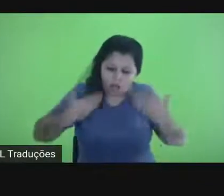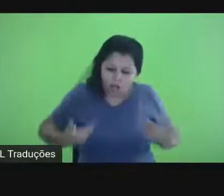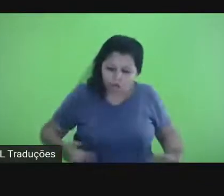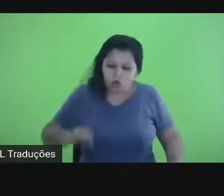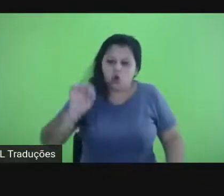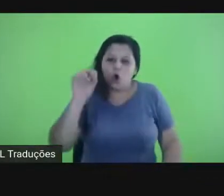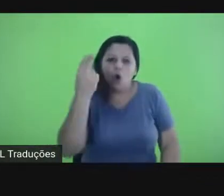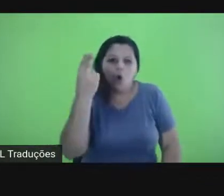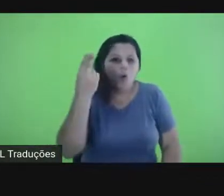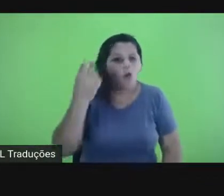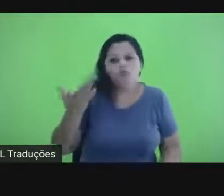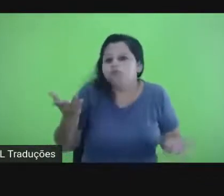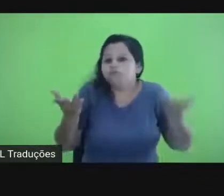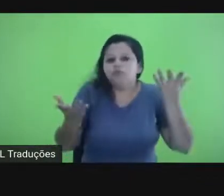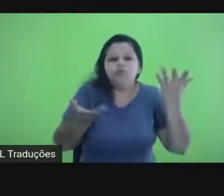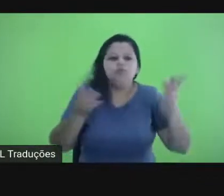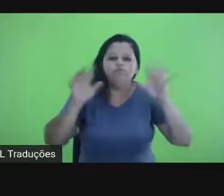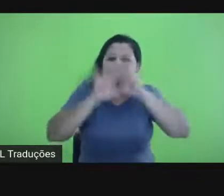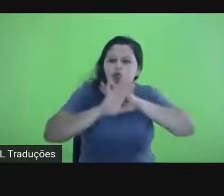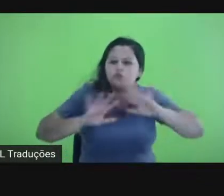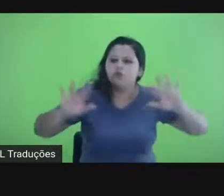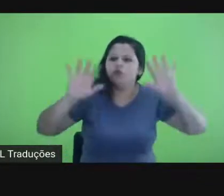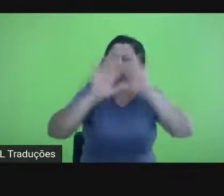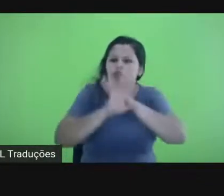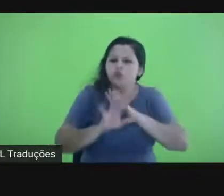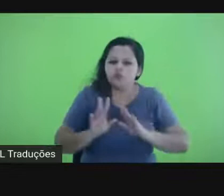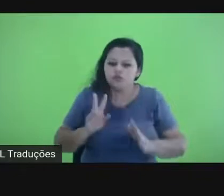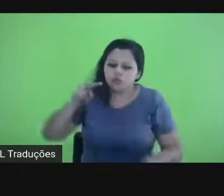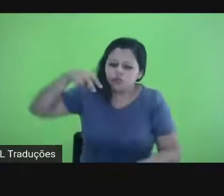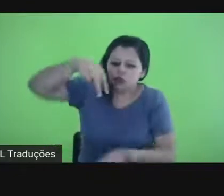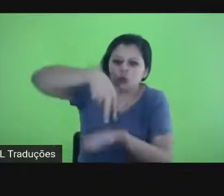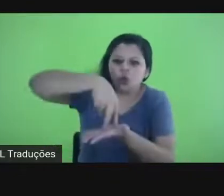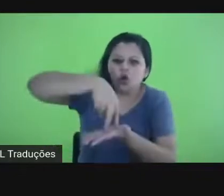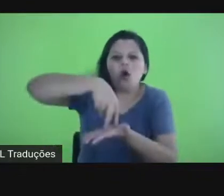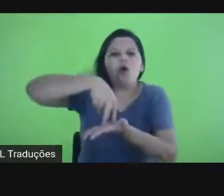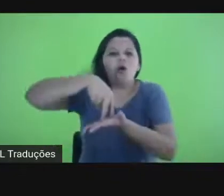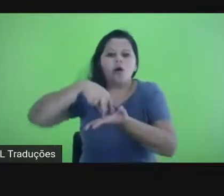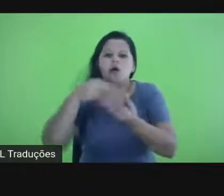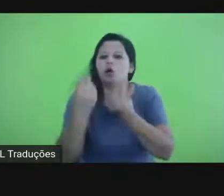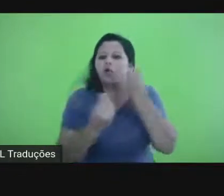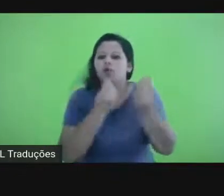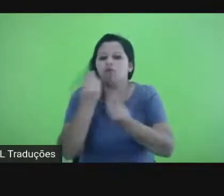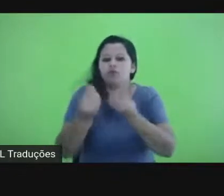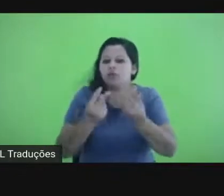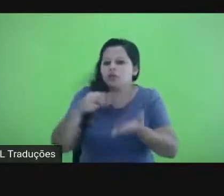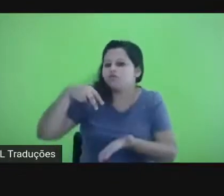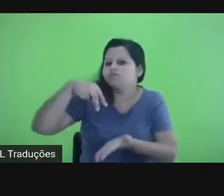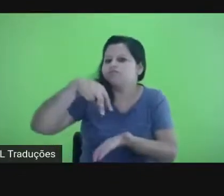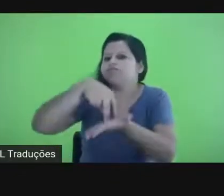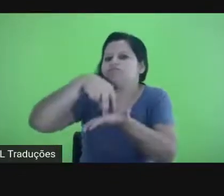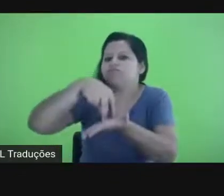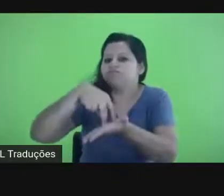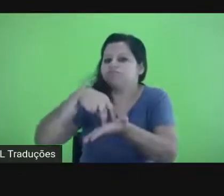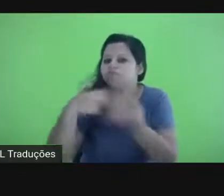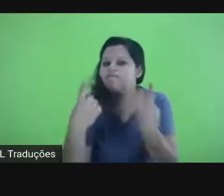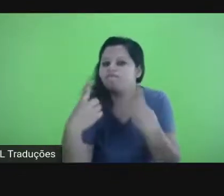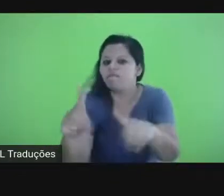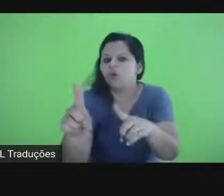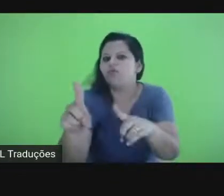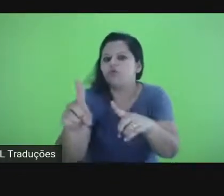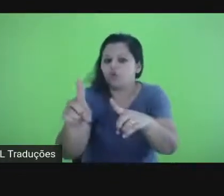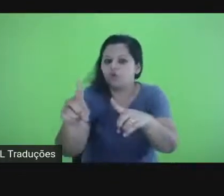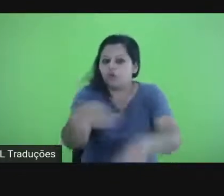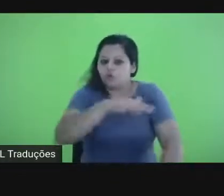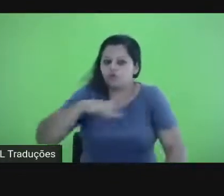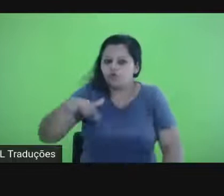maneira prática, de maneira objetiva, quando você se coloca, quando você confronta aquele espaço,